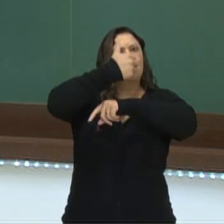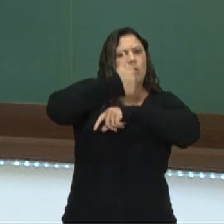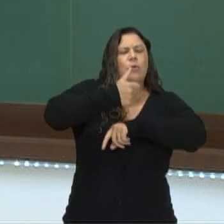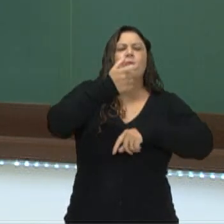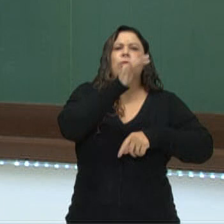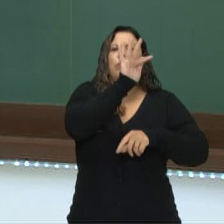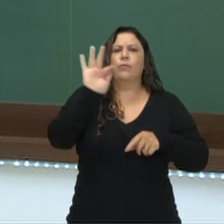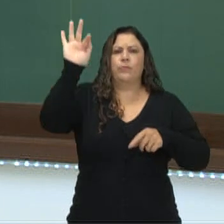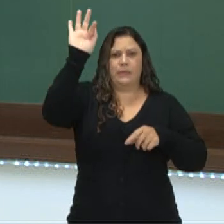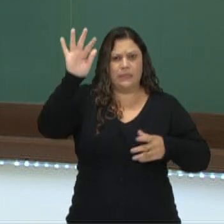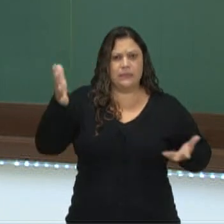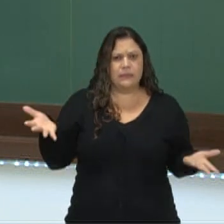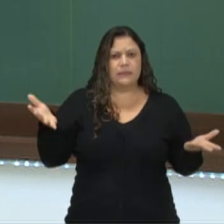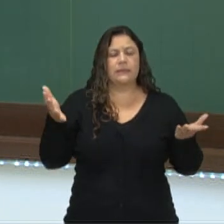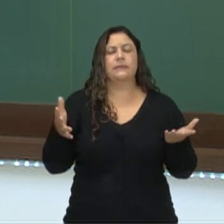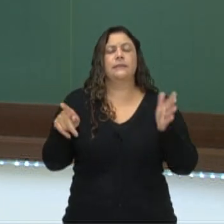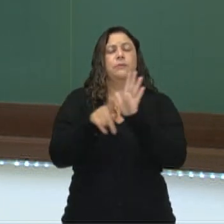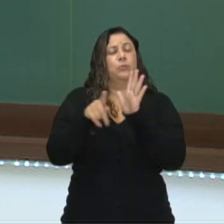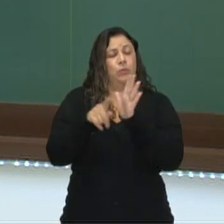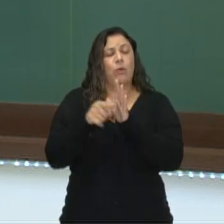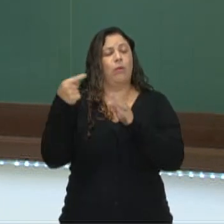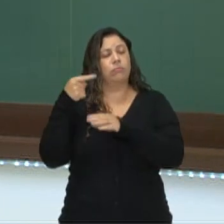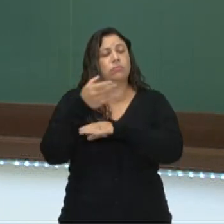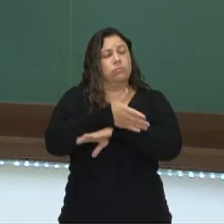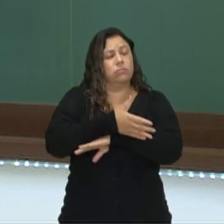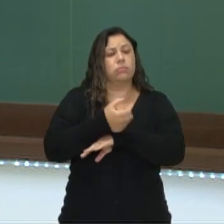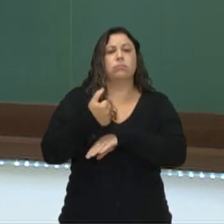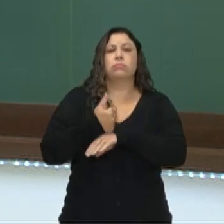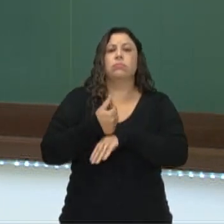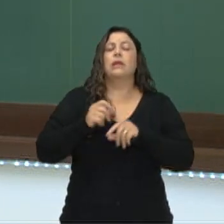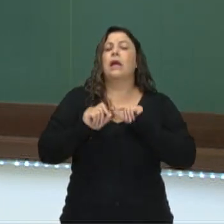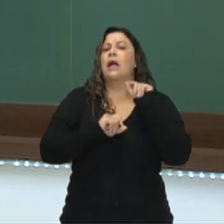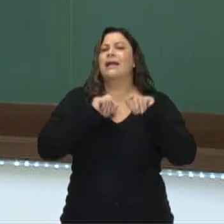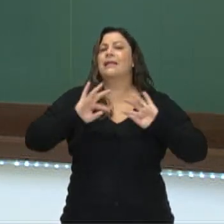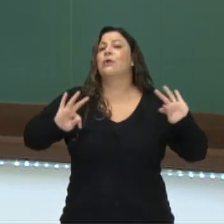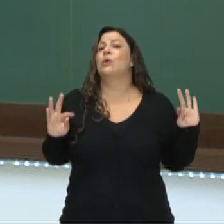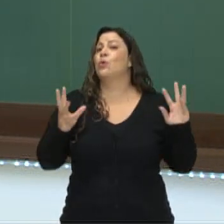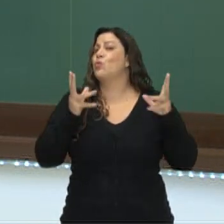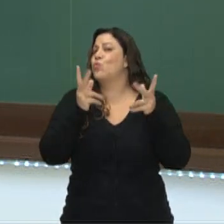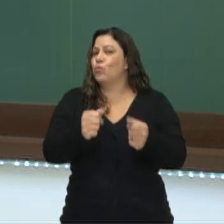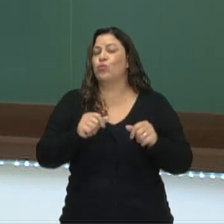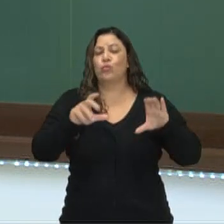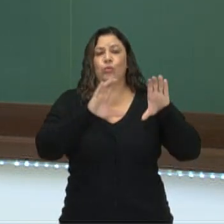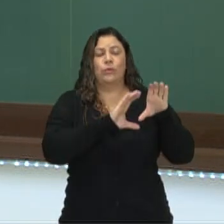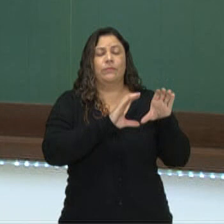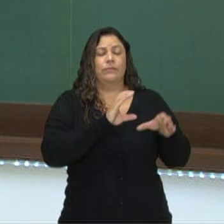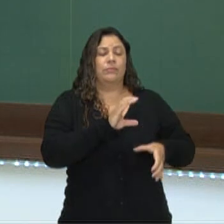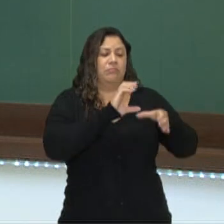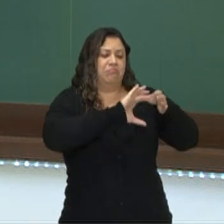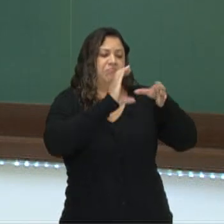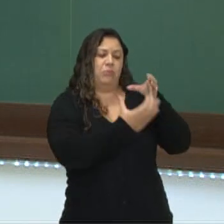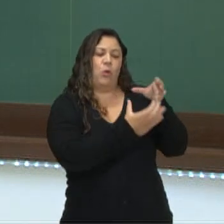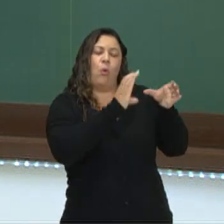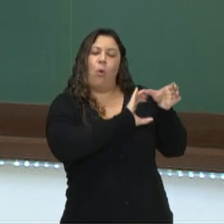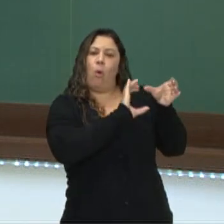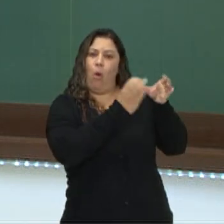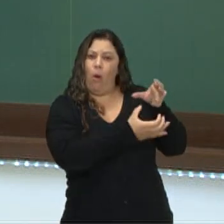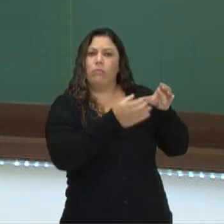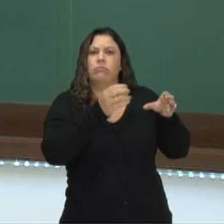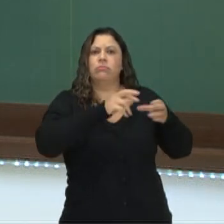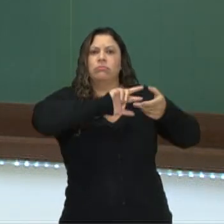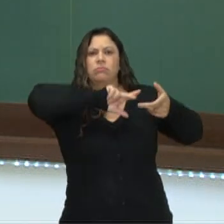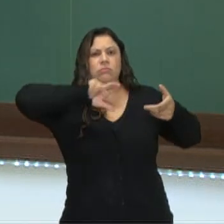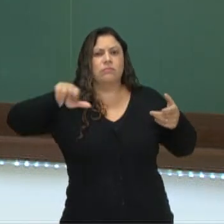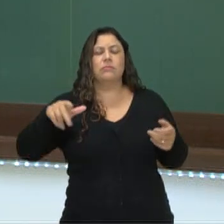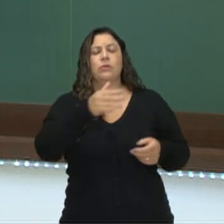esses dois povos. E o interessante é que lá em tudo, tipo no rótulo, você vai comprar lá alguma coisa, tem inglês e